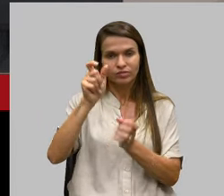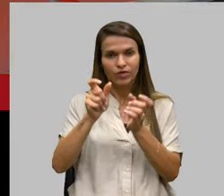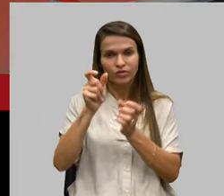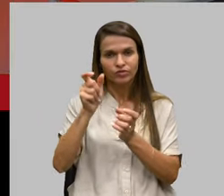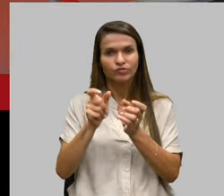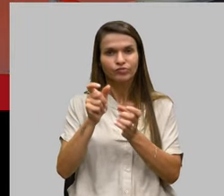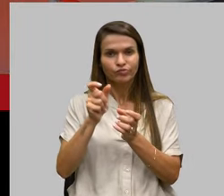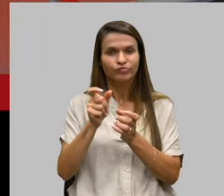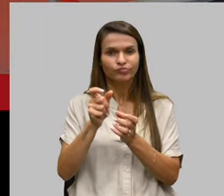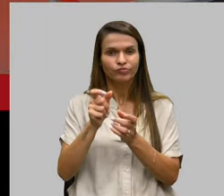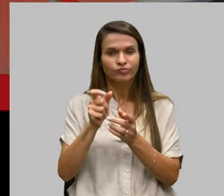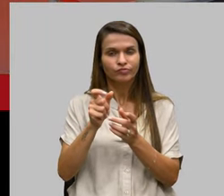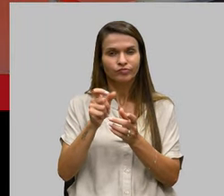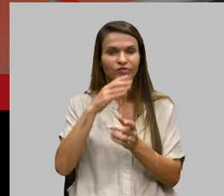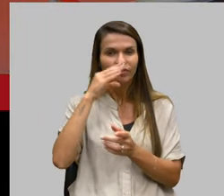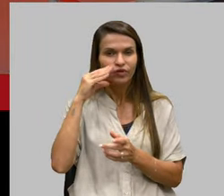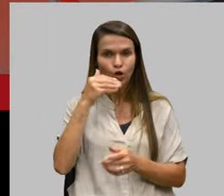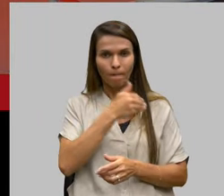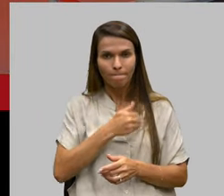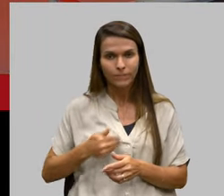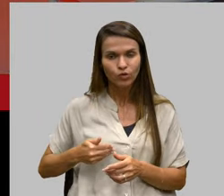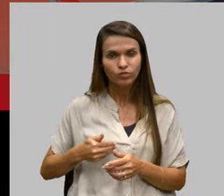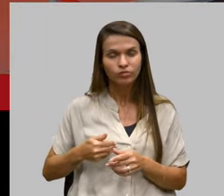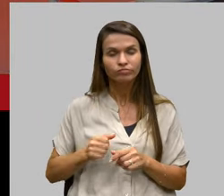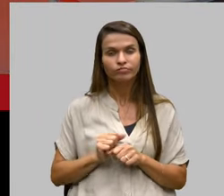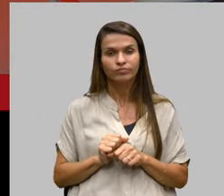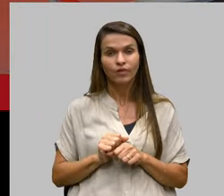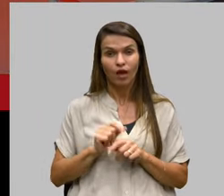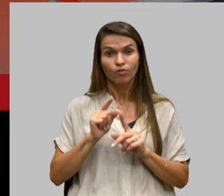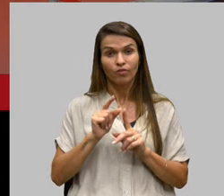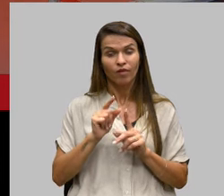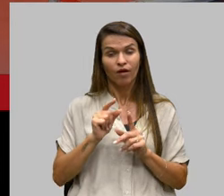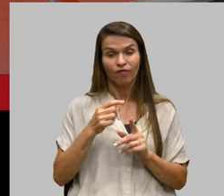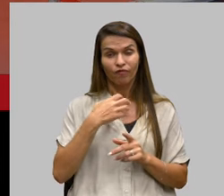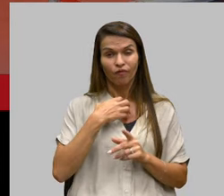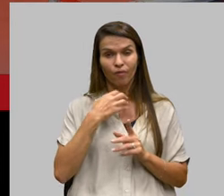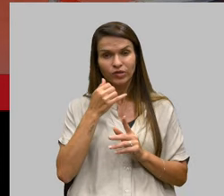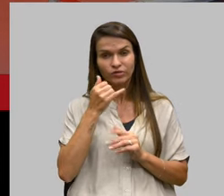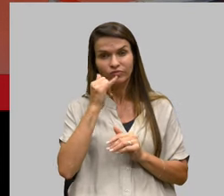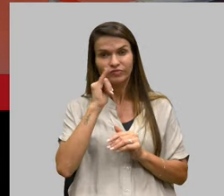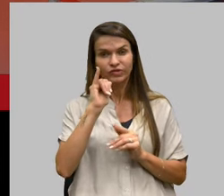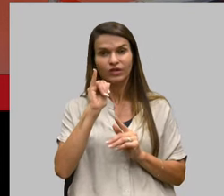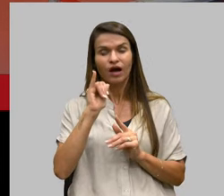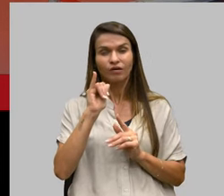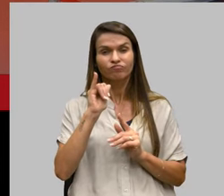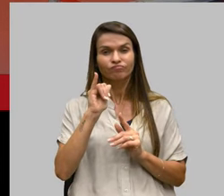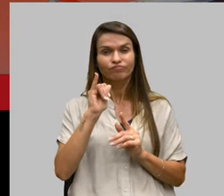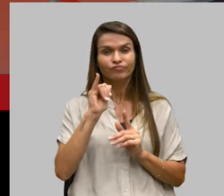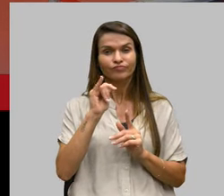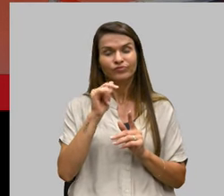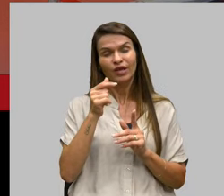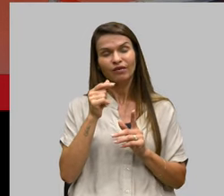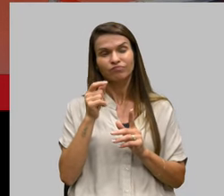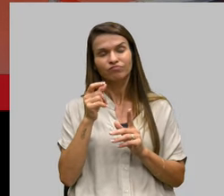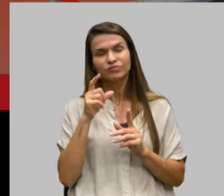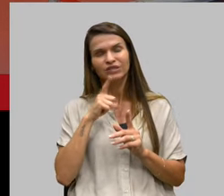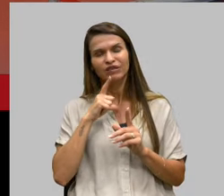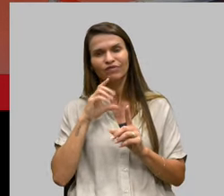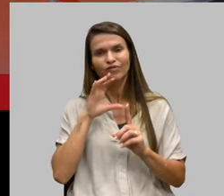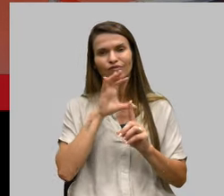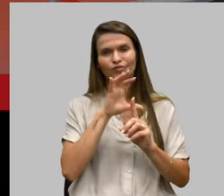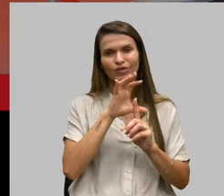Previdenciário então uma forma de previdência acabou afetando a outra pela falta de